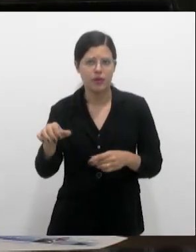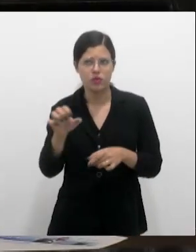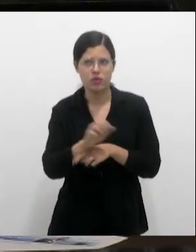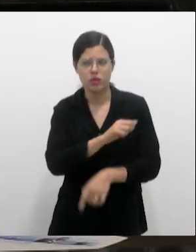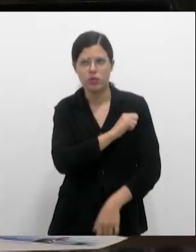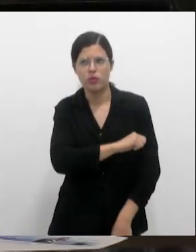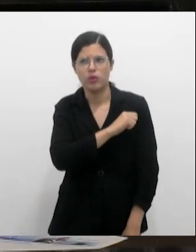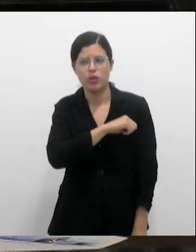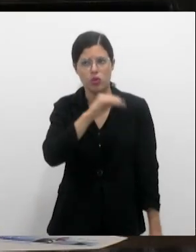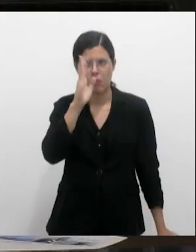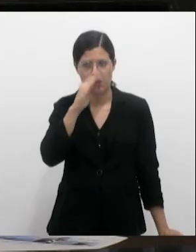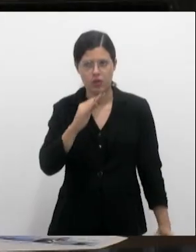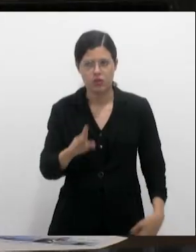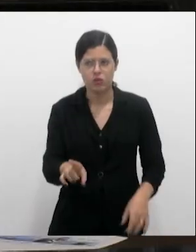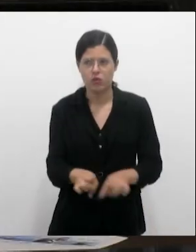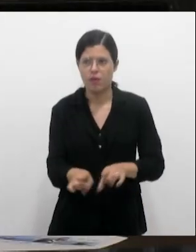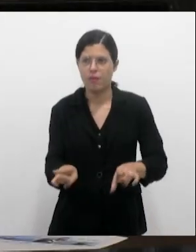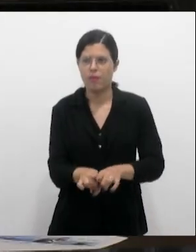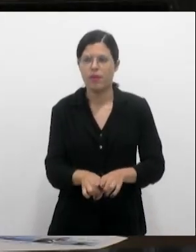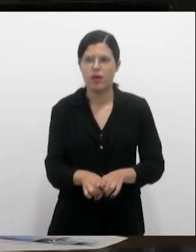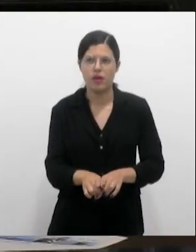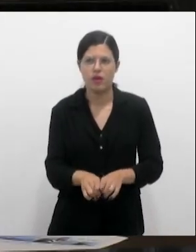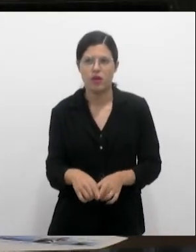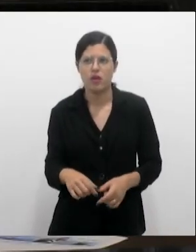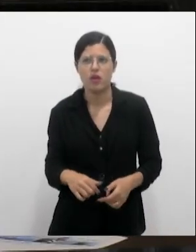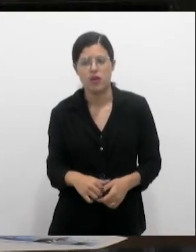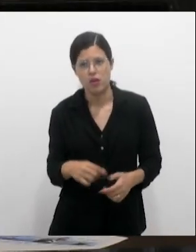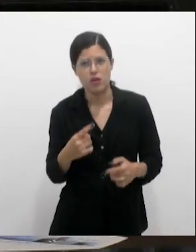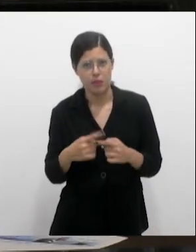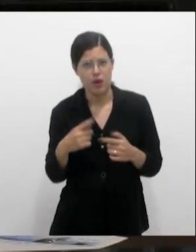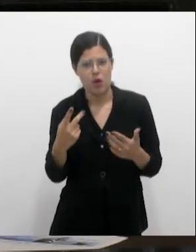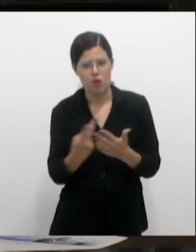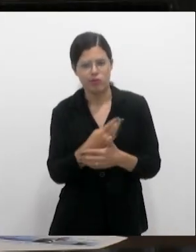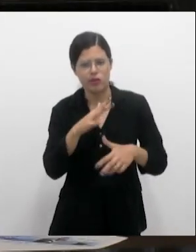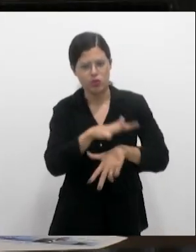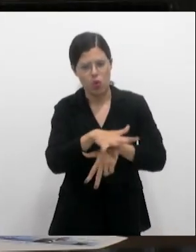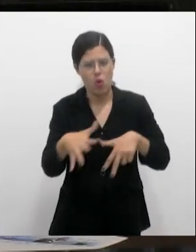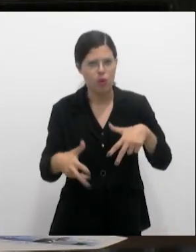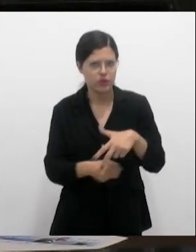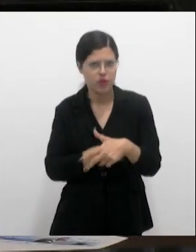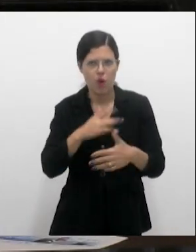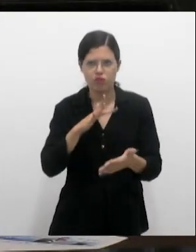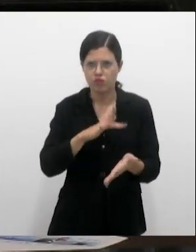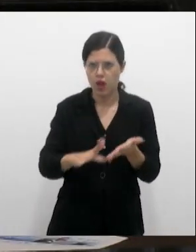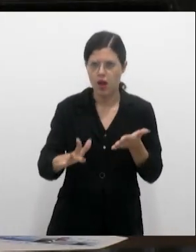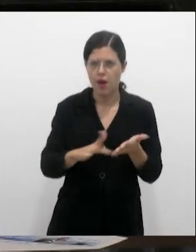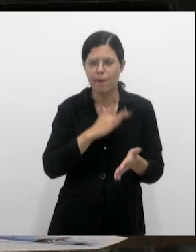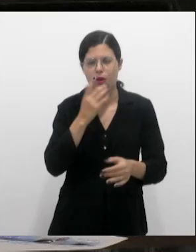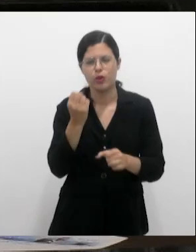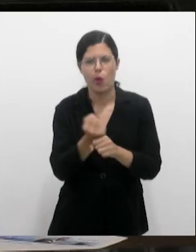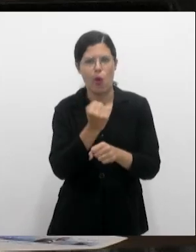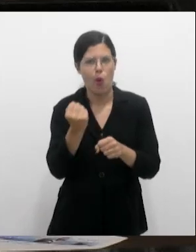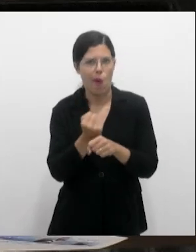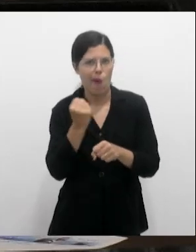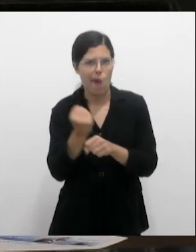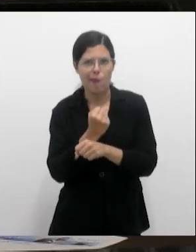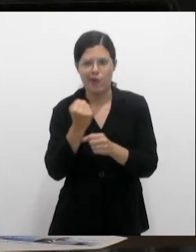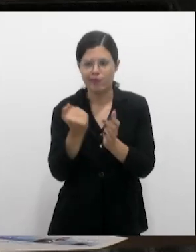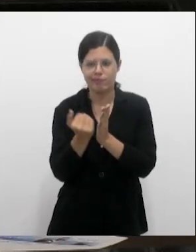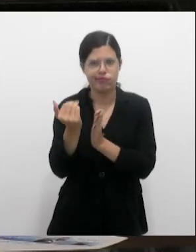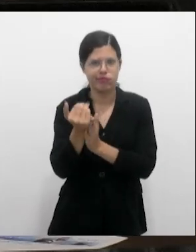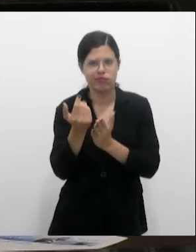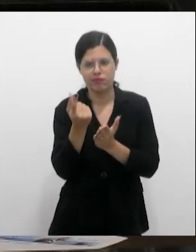até no Brasil, reconhecida pelos casos de corrupção, tablets, obras superfaturadas do